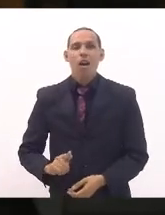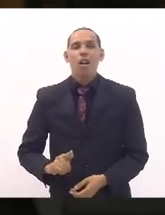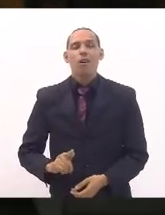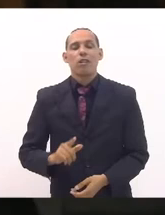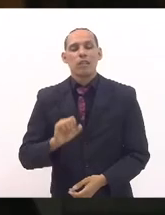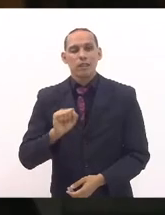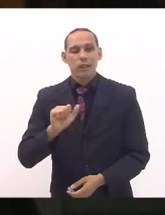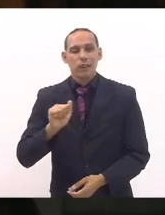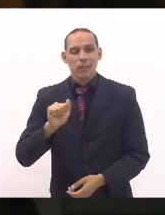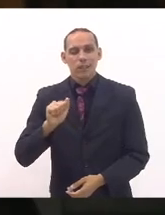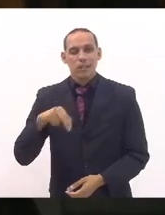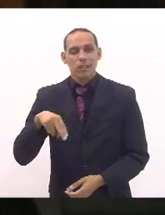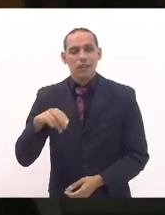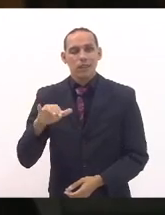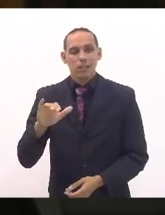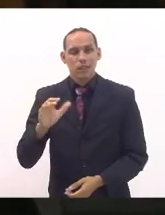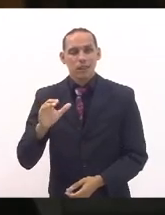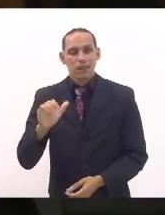E o governador,